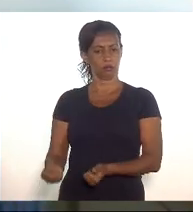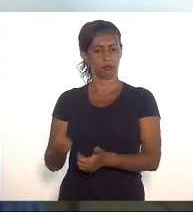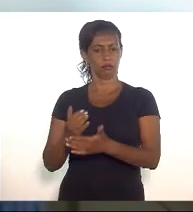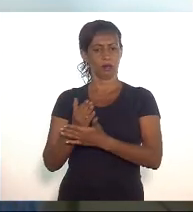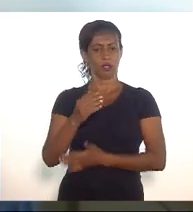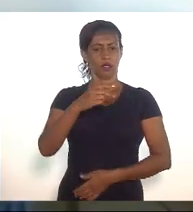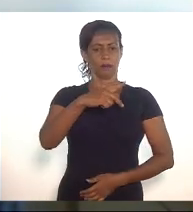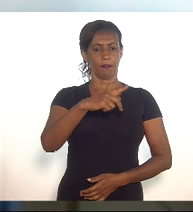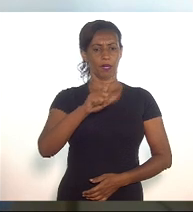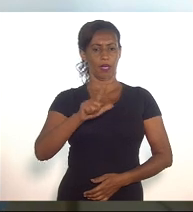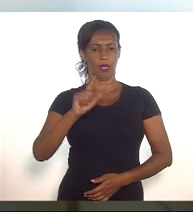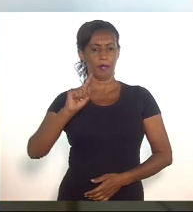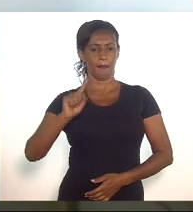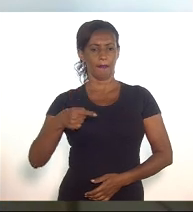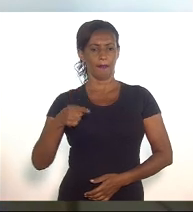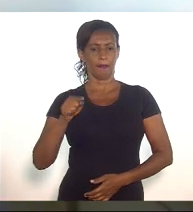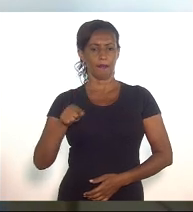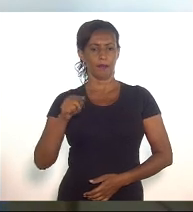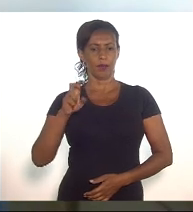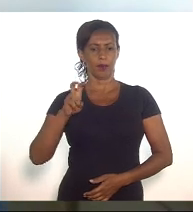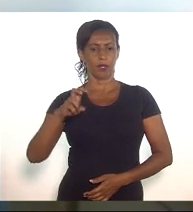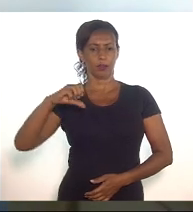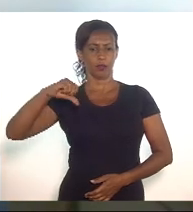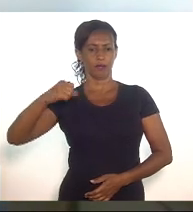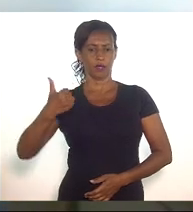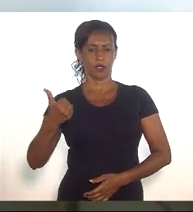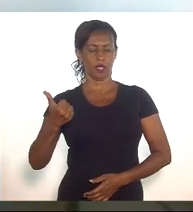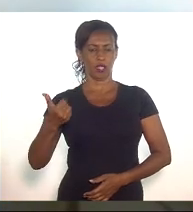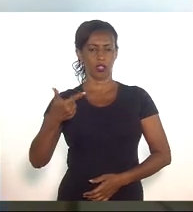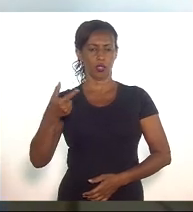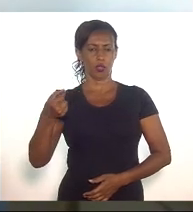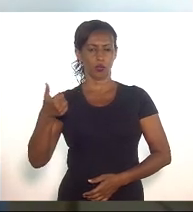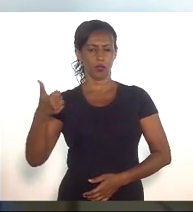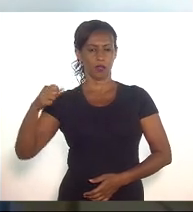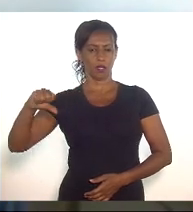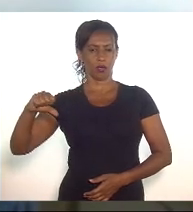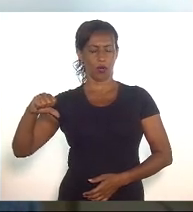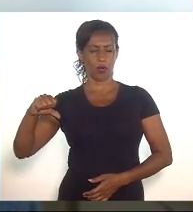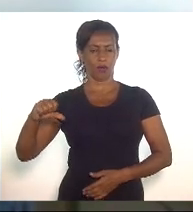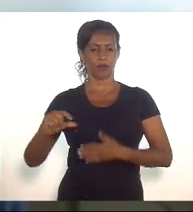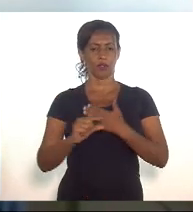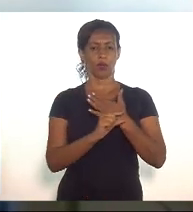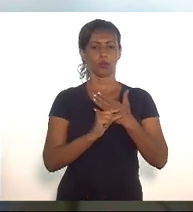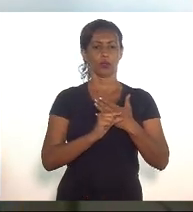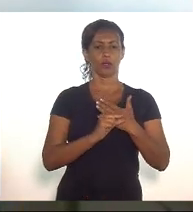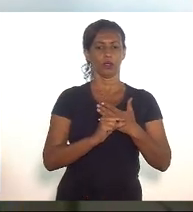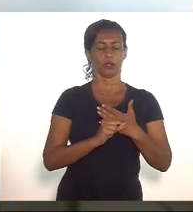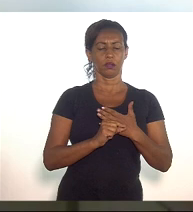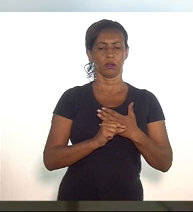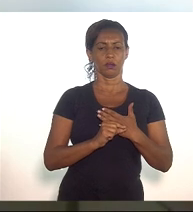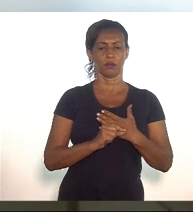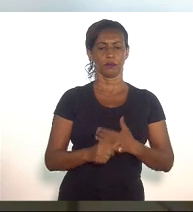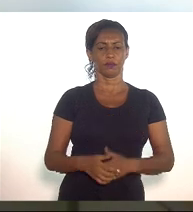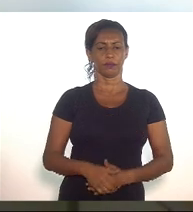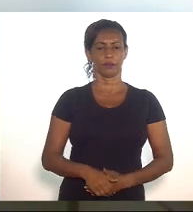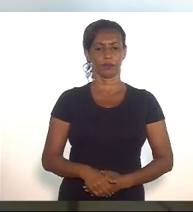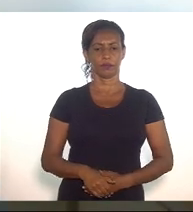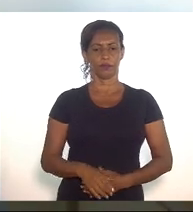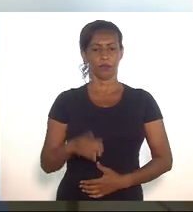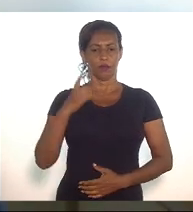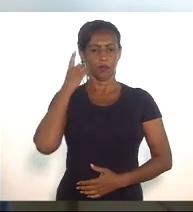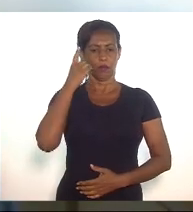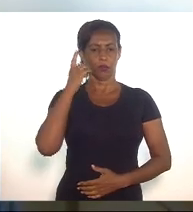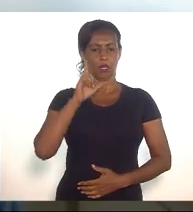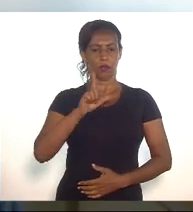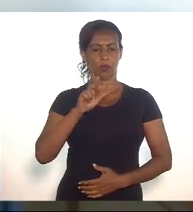PL 1596 de 2019, de autoria do deputado